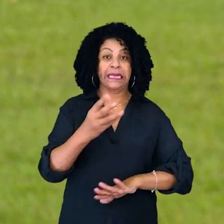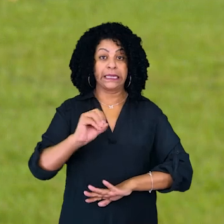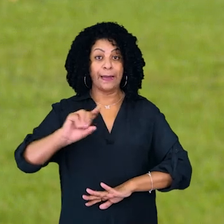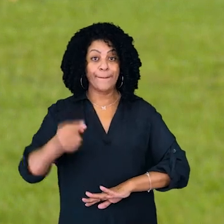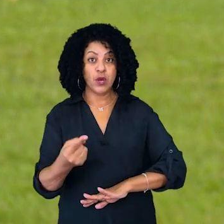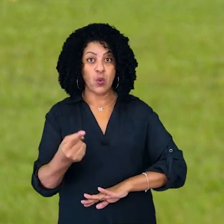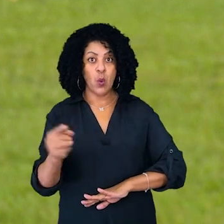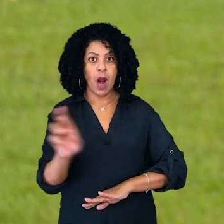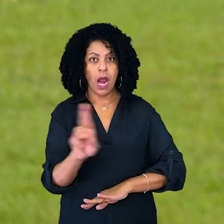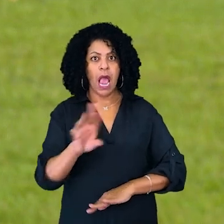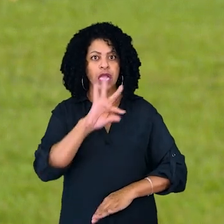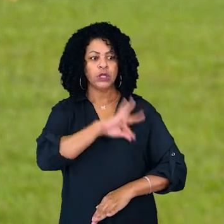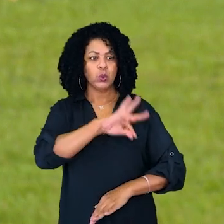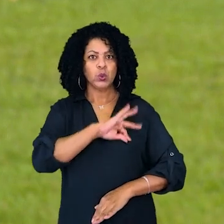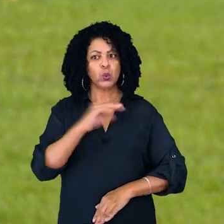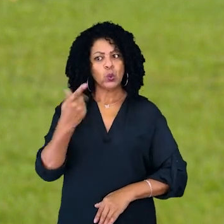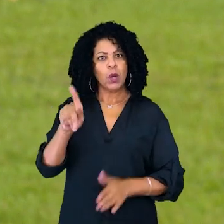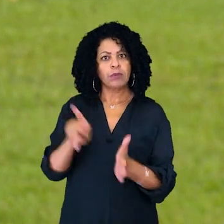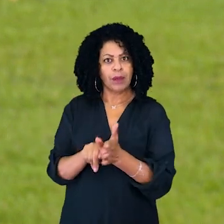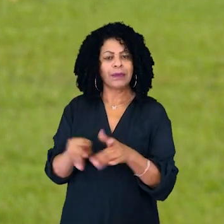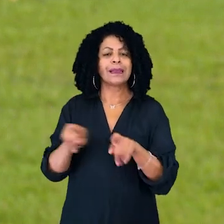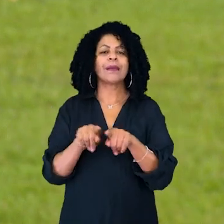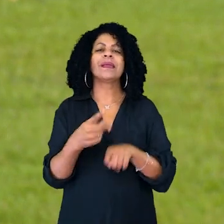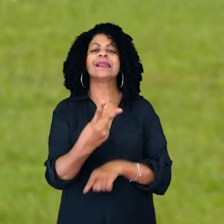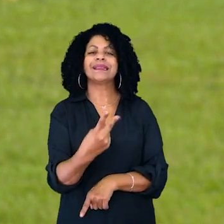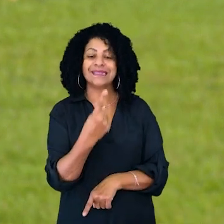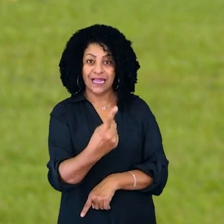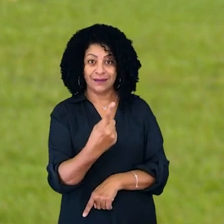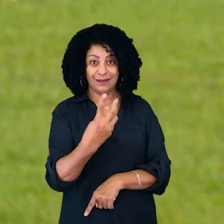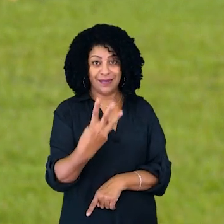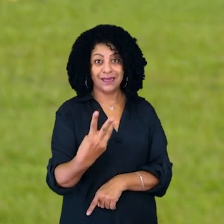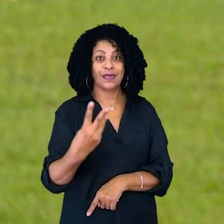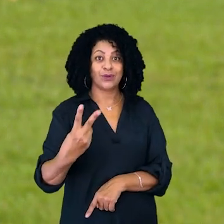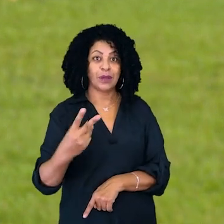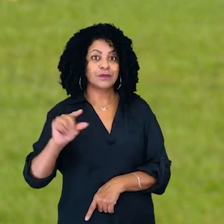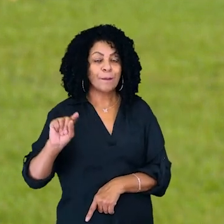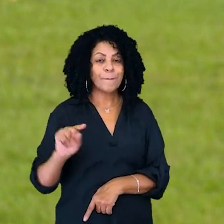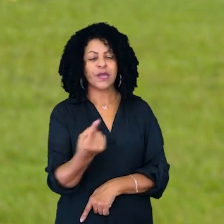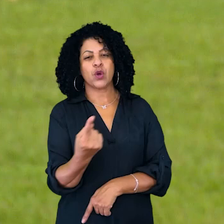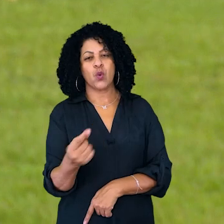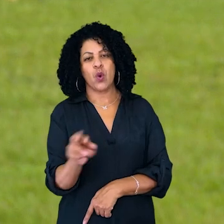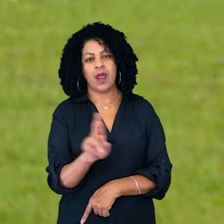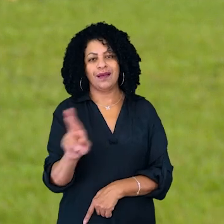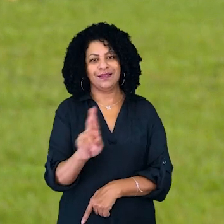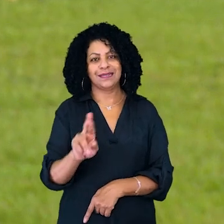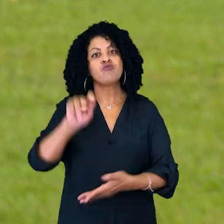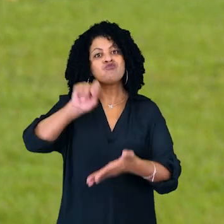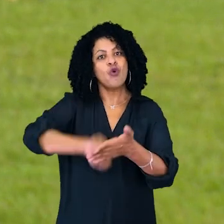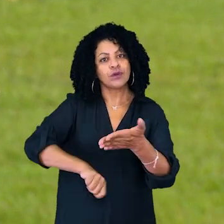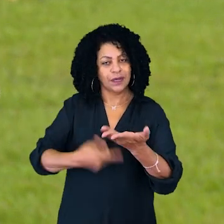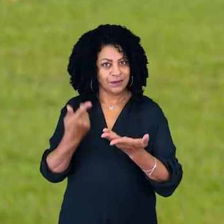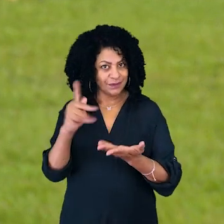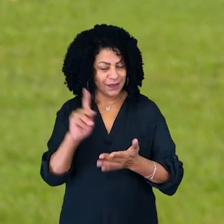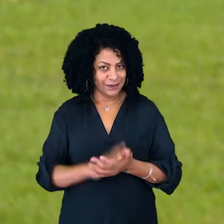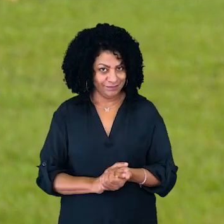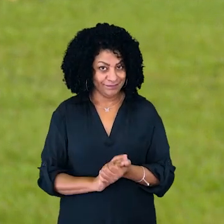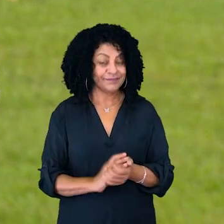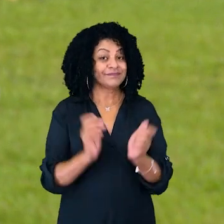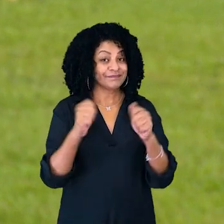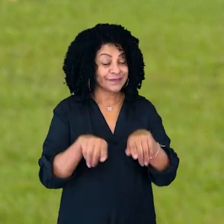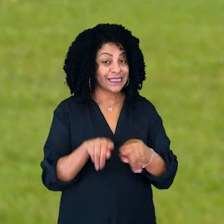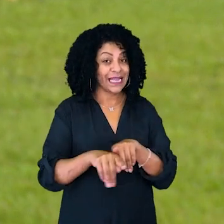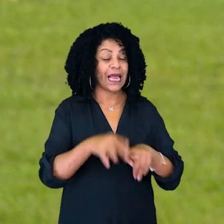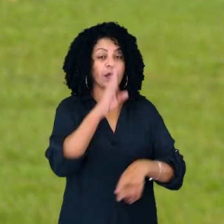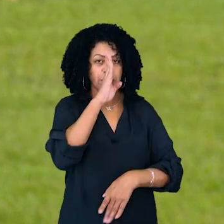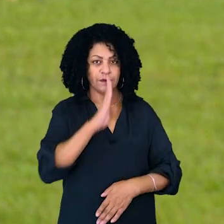de R$30 mil e conseguiu outros R$132 mil na rescisão contratual. O benefício